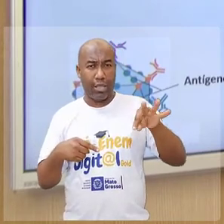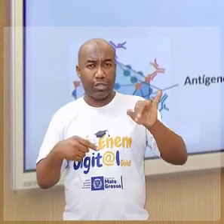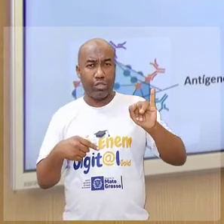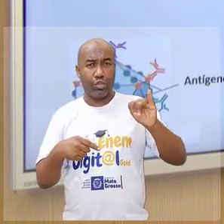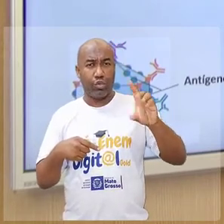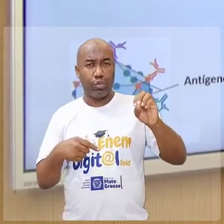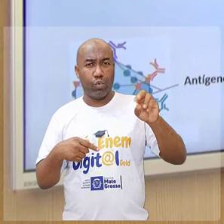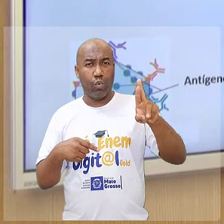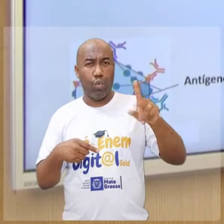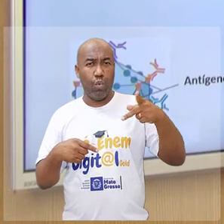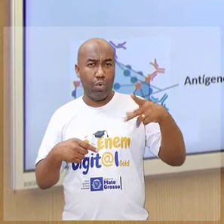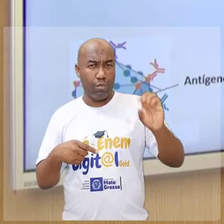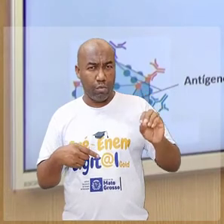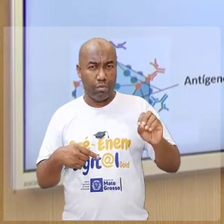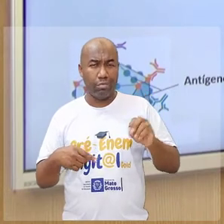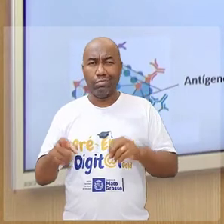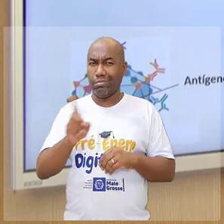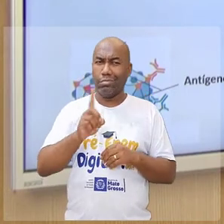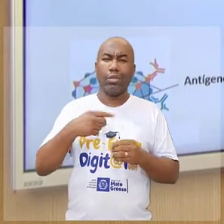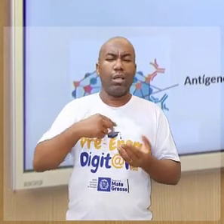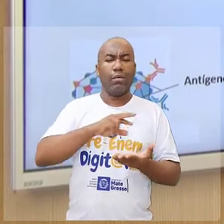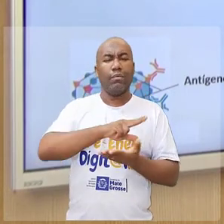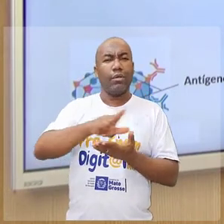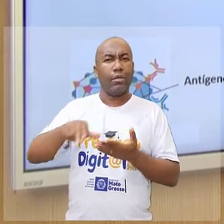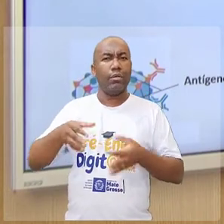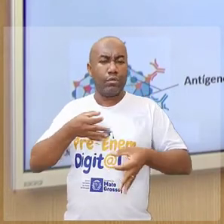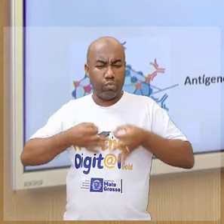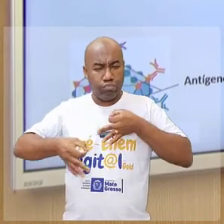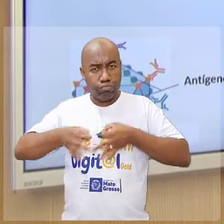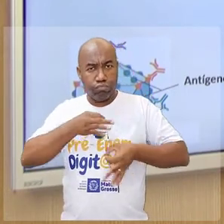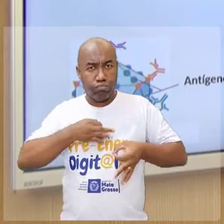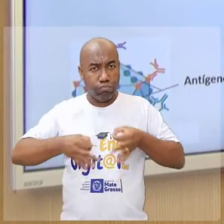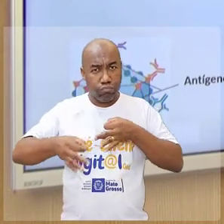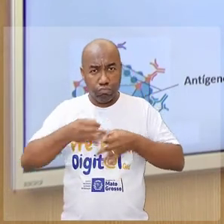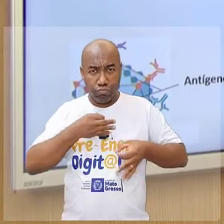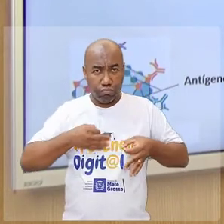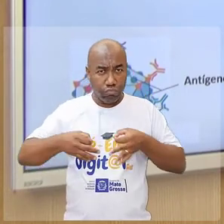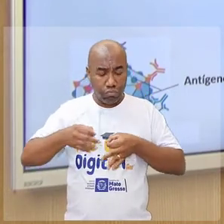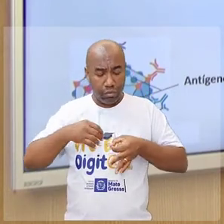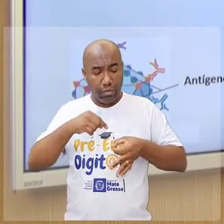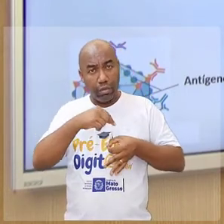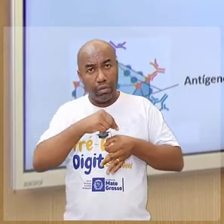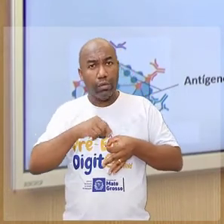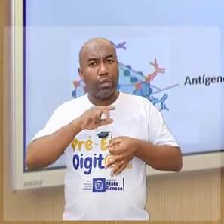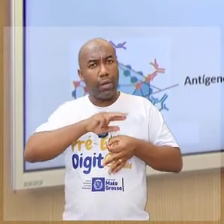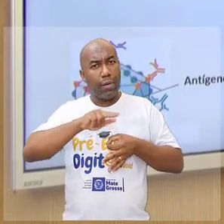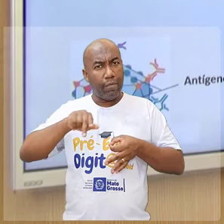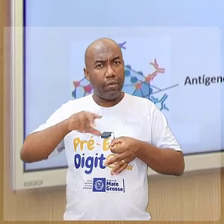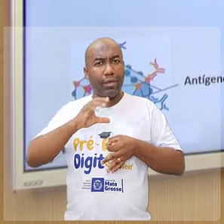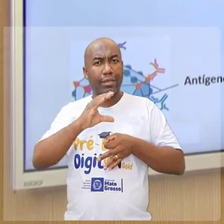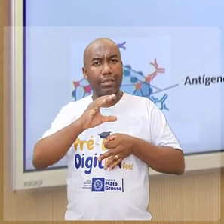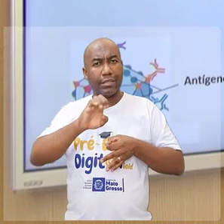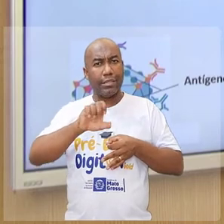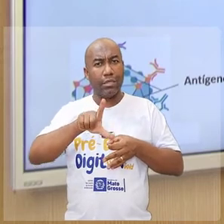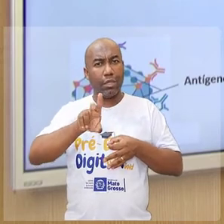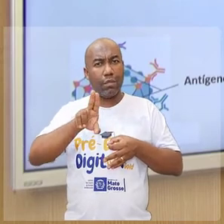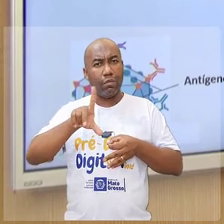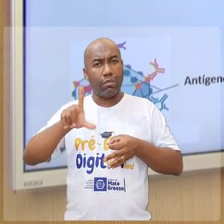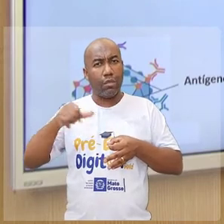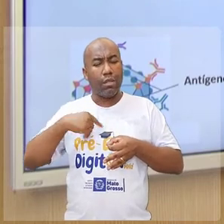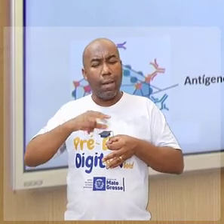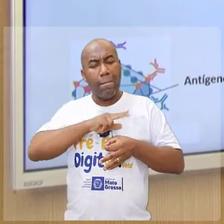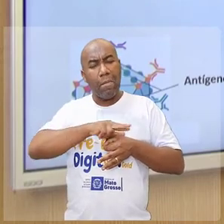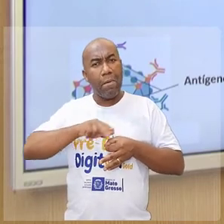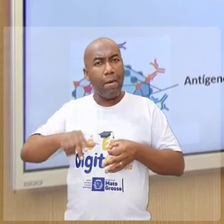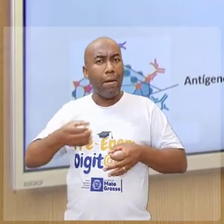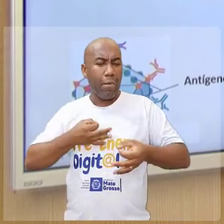temos também células que fazem o processo de defesa. Então, as nossas defesas são